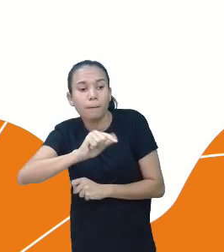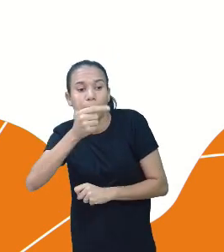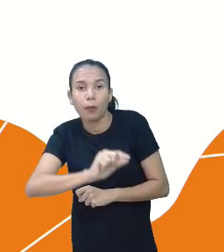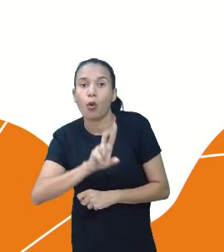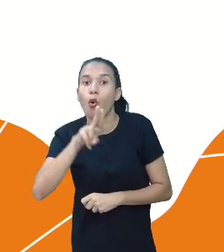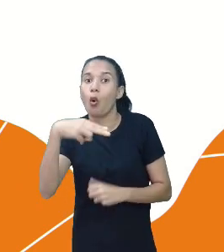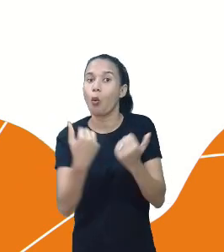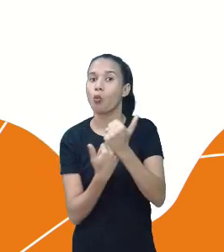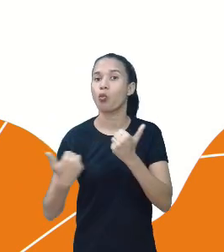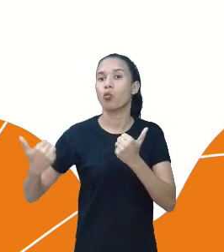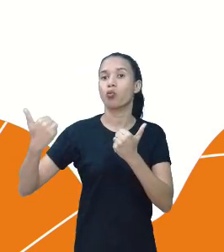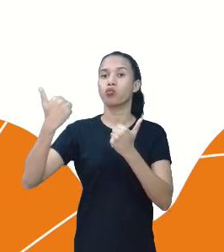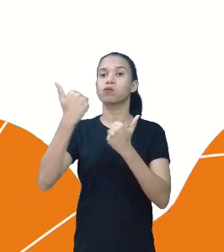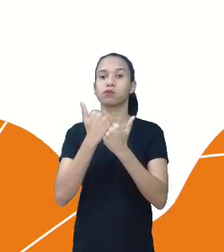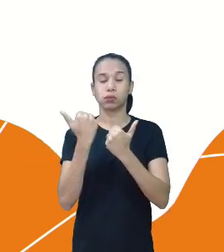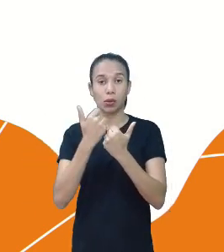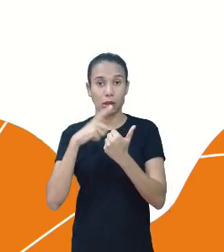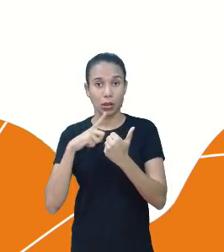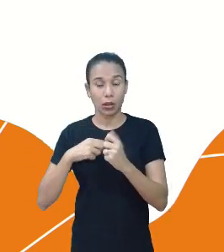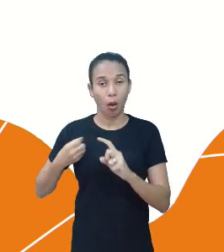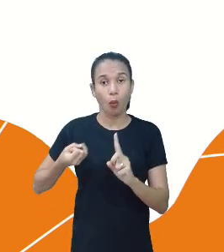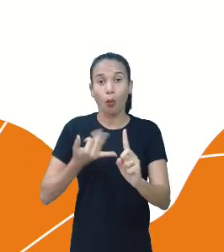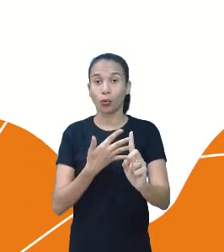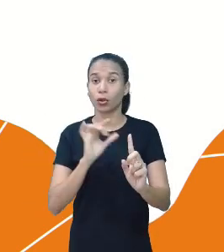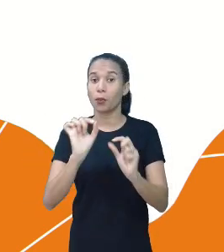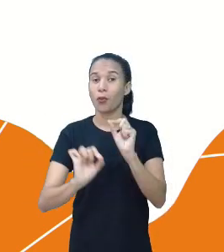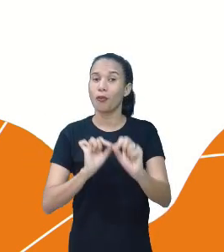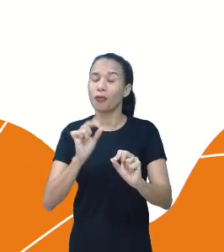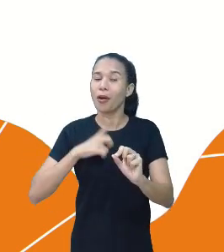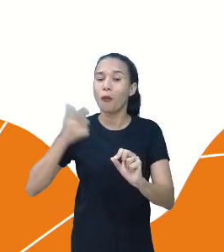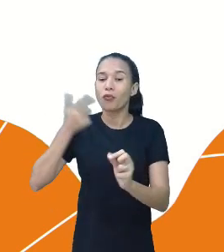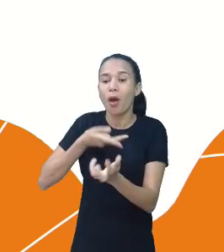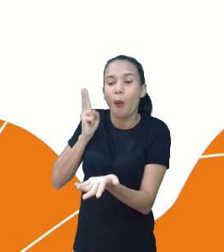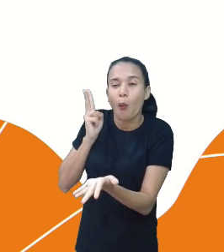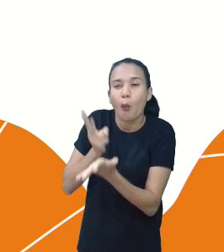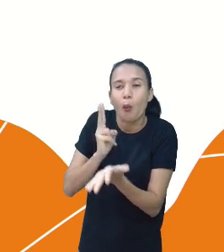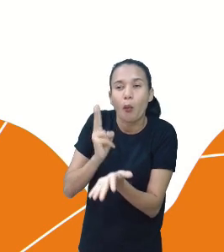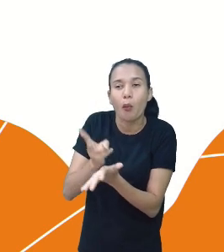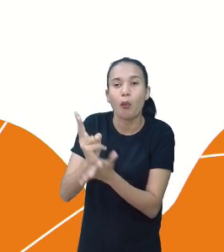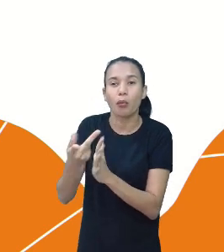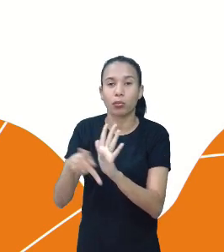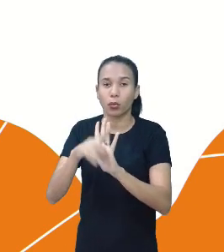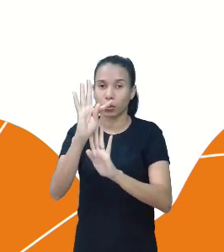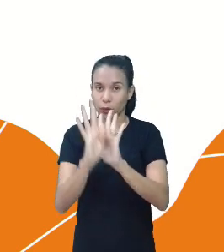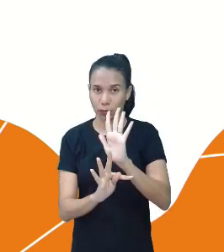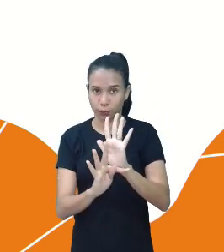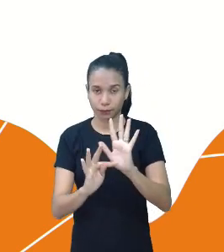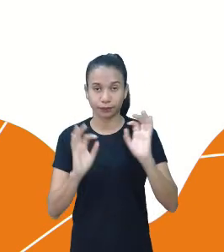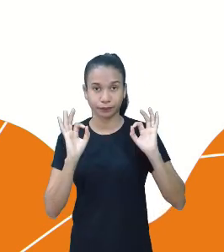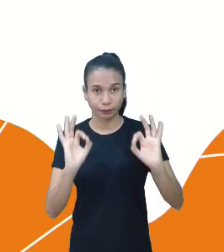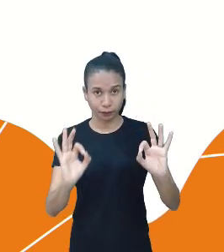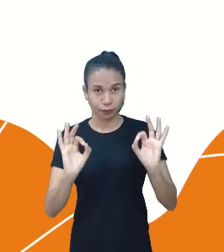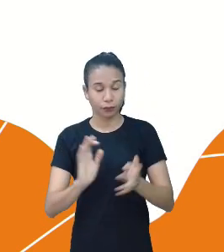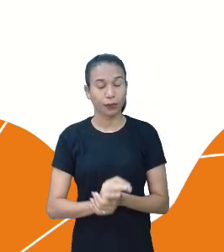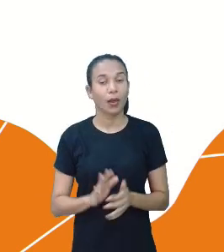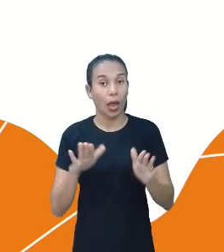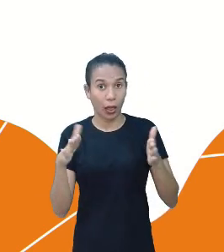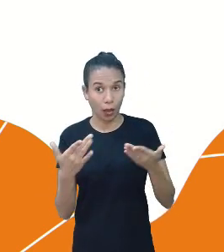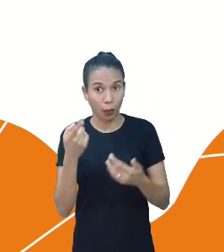ou substituições que contribuem para a continuidade de um texto, tá?